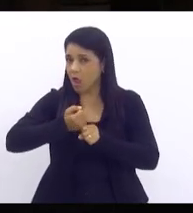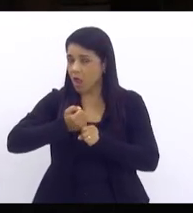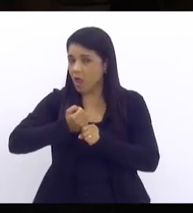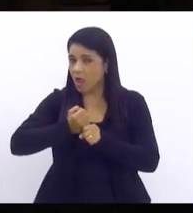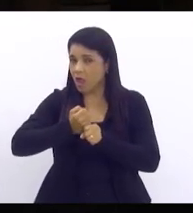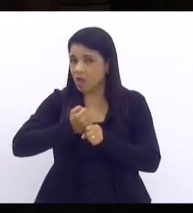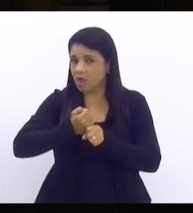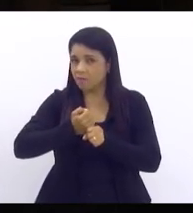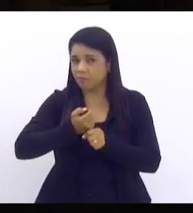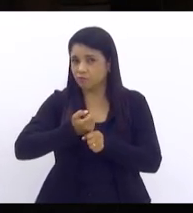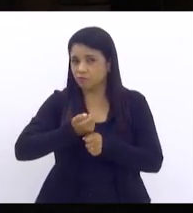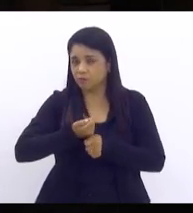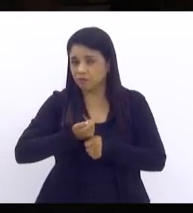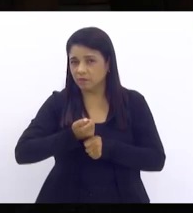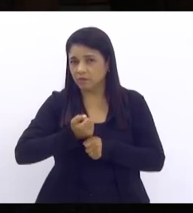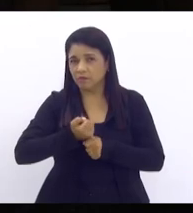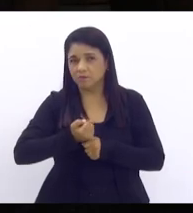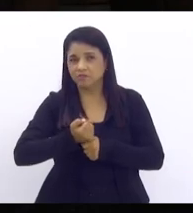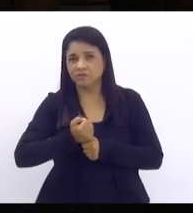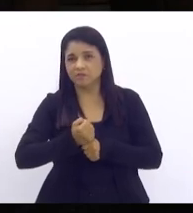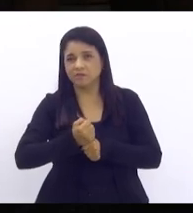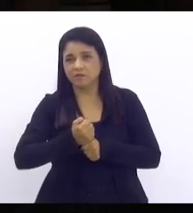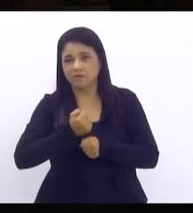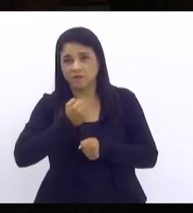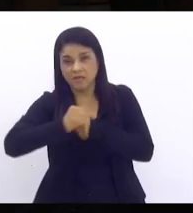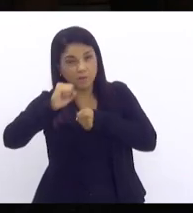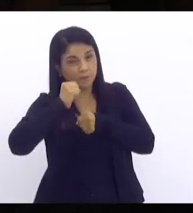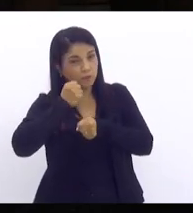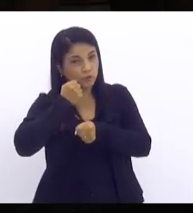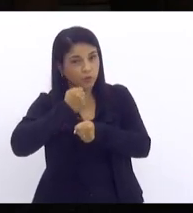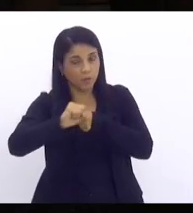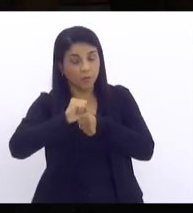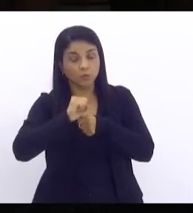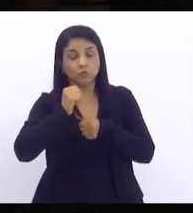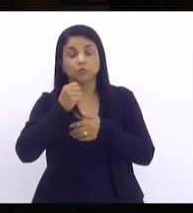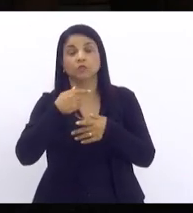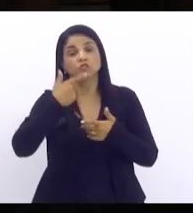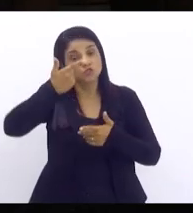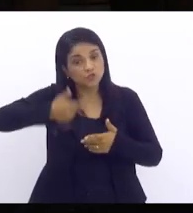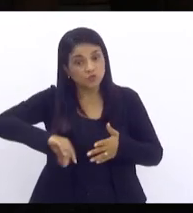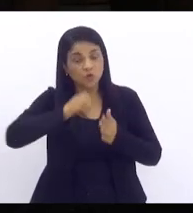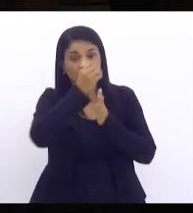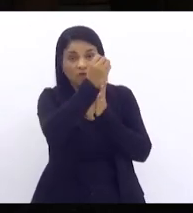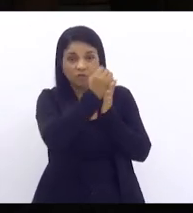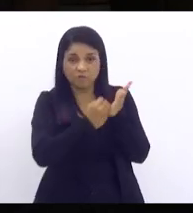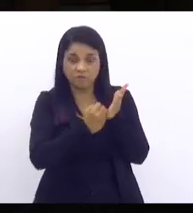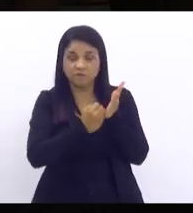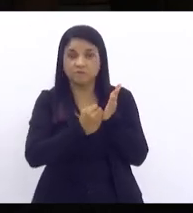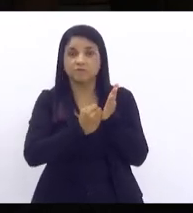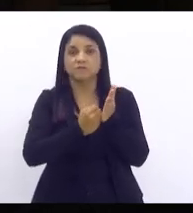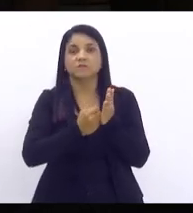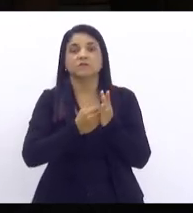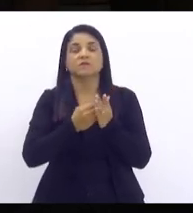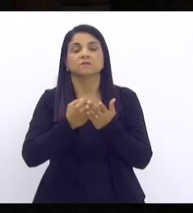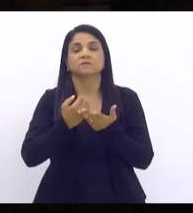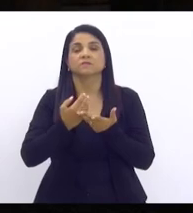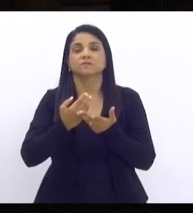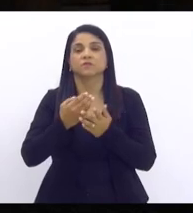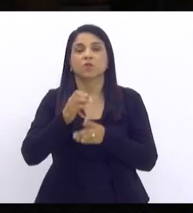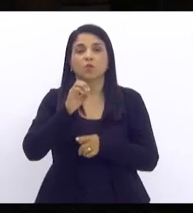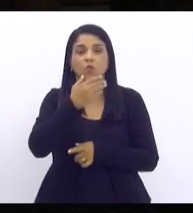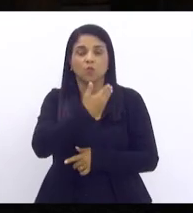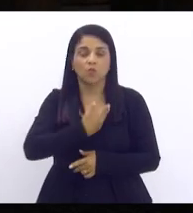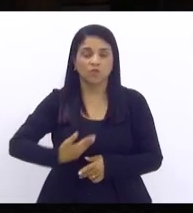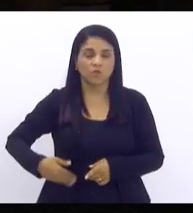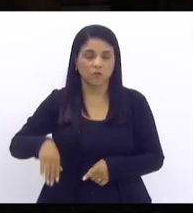de novo a Secretaria de Educação, estaremos oficiando de novo o governo do Estado para